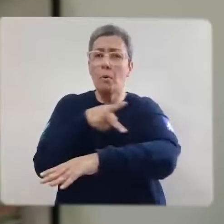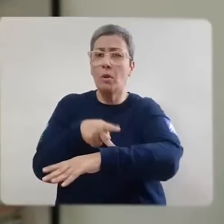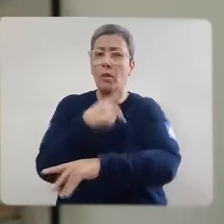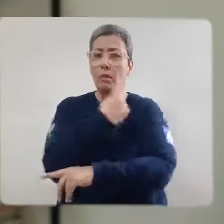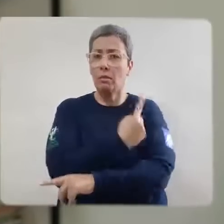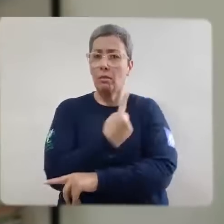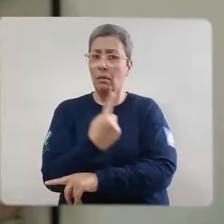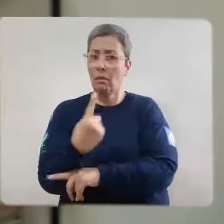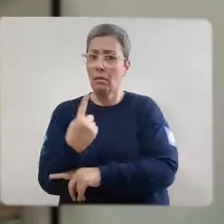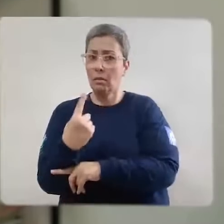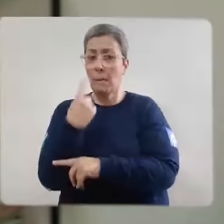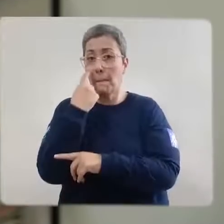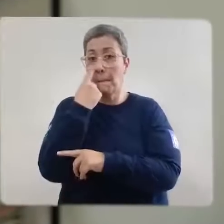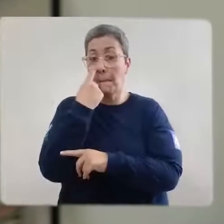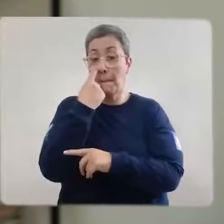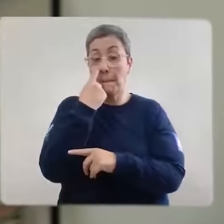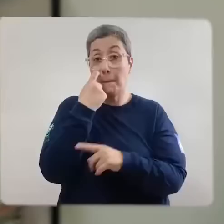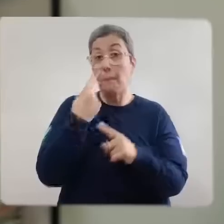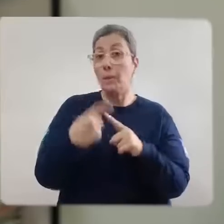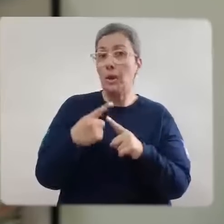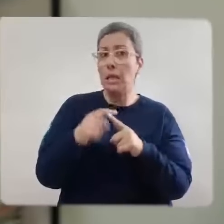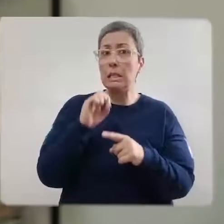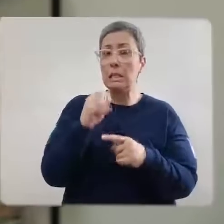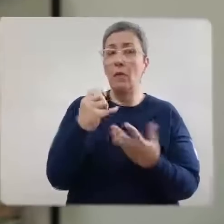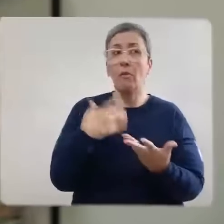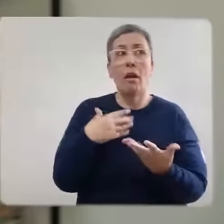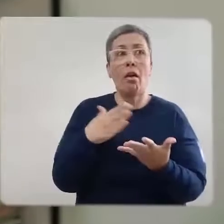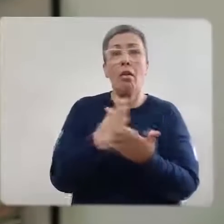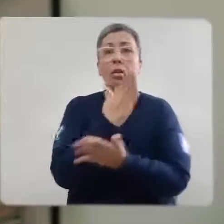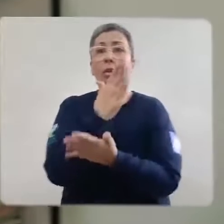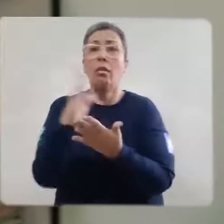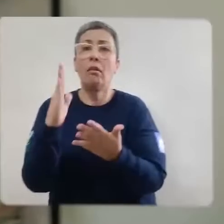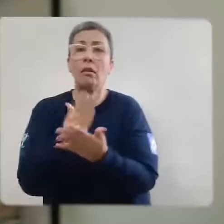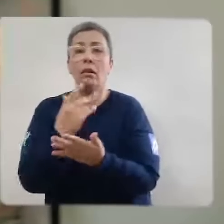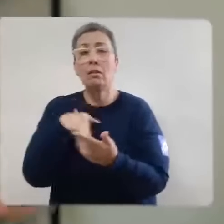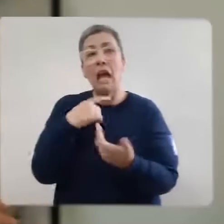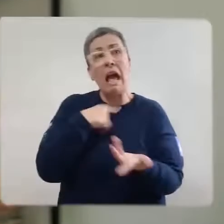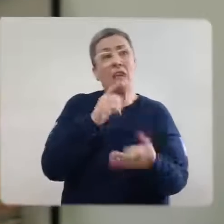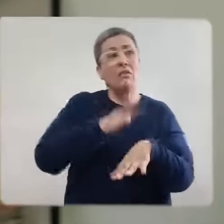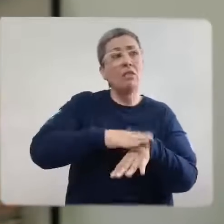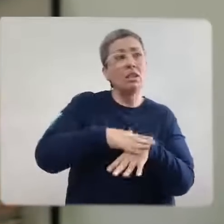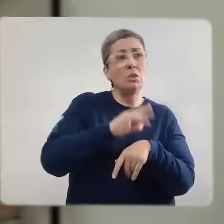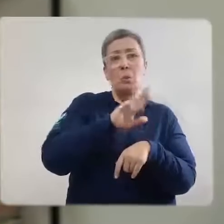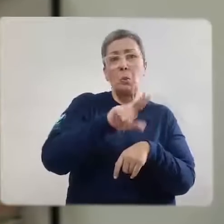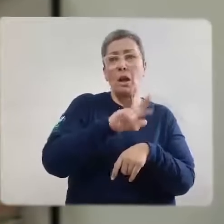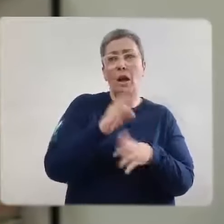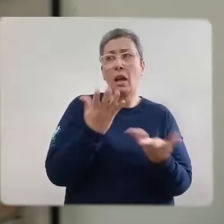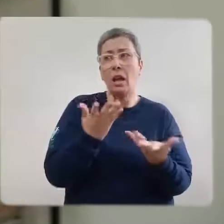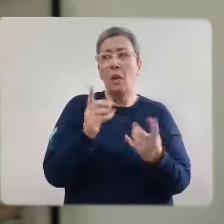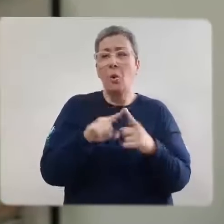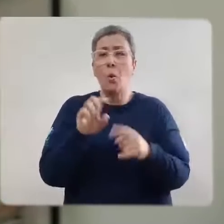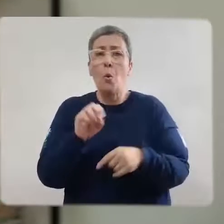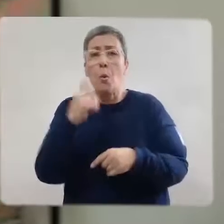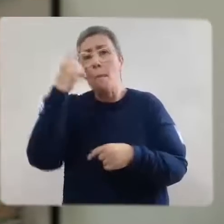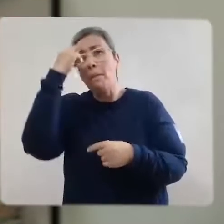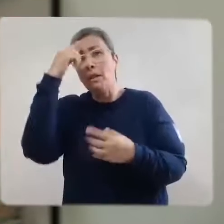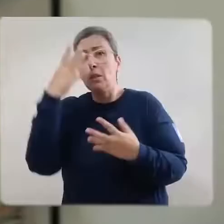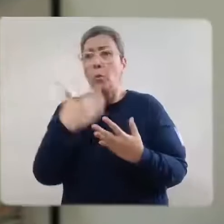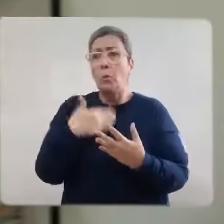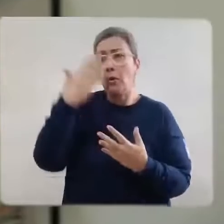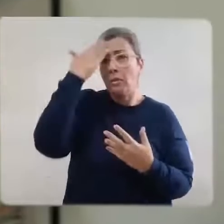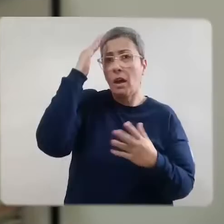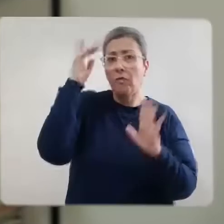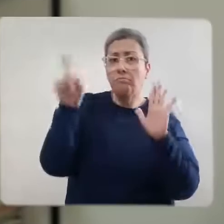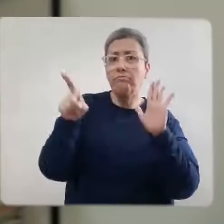pedagógica individualizada, porque senão fica muito solto, Ah, ele não faz isso, O pensar ou a